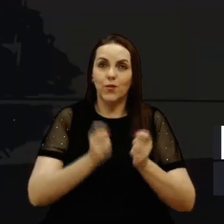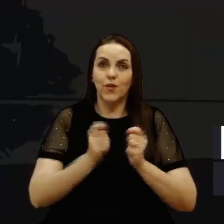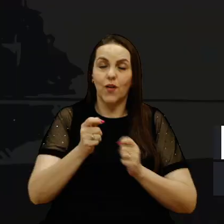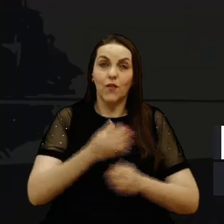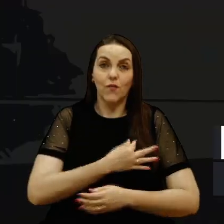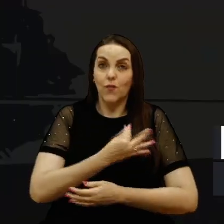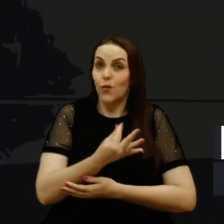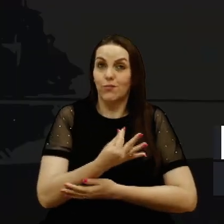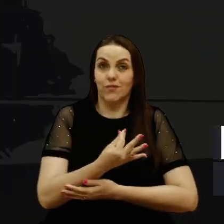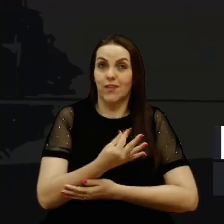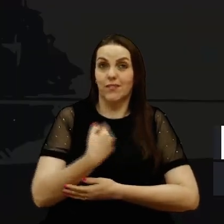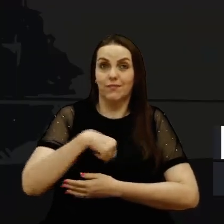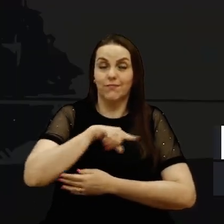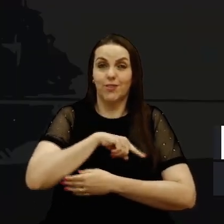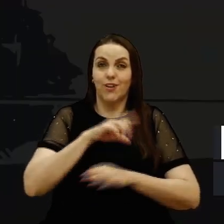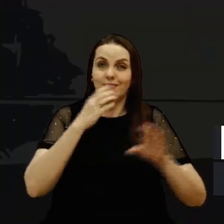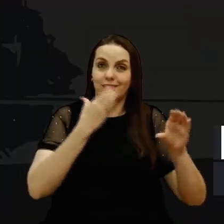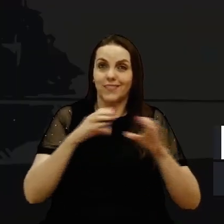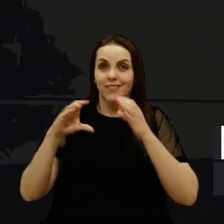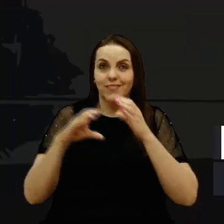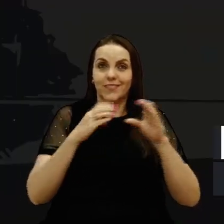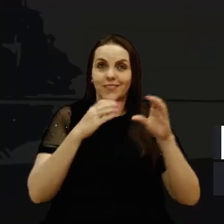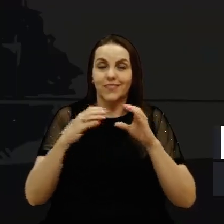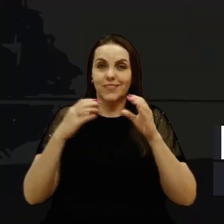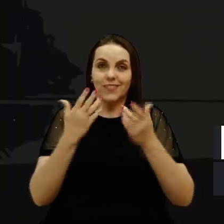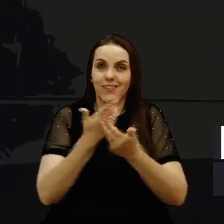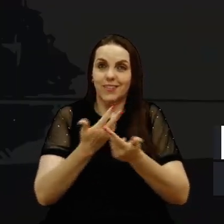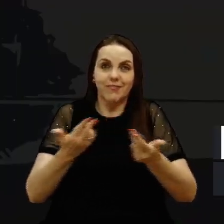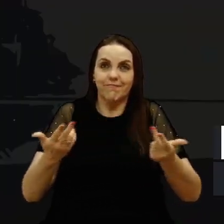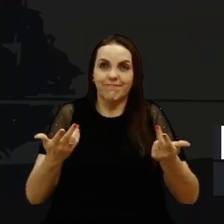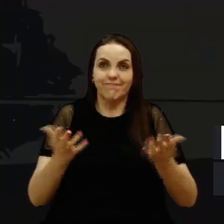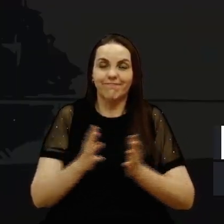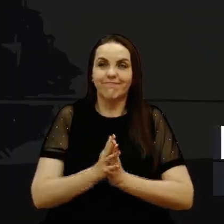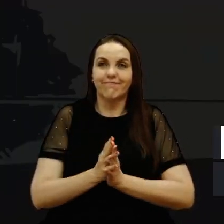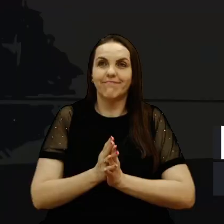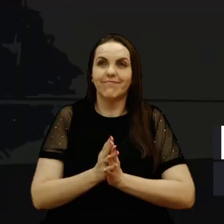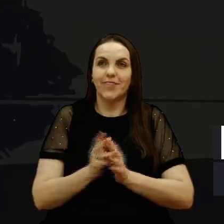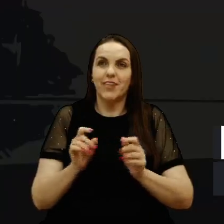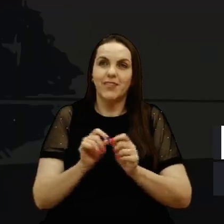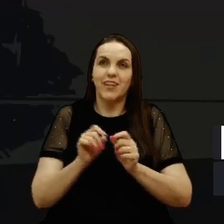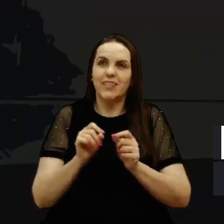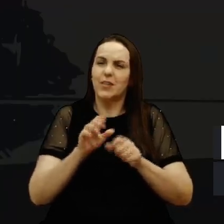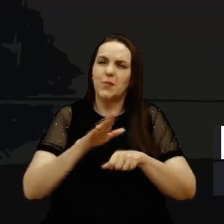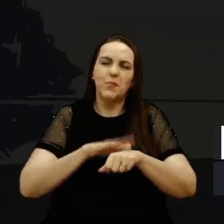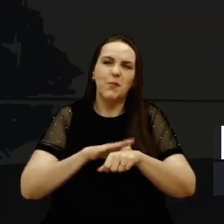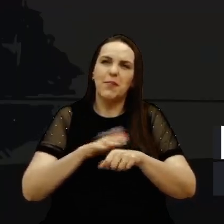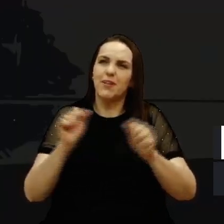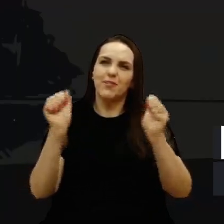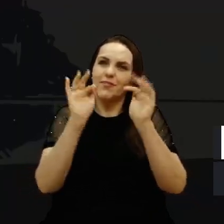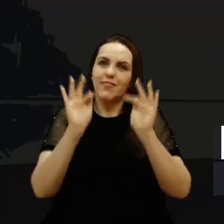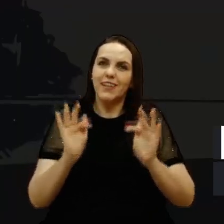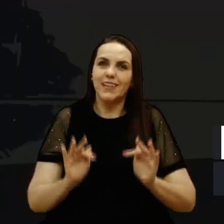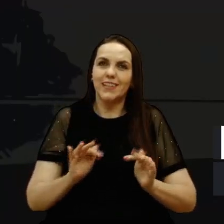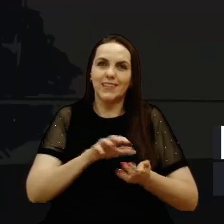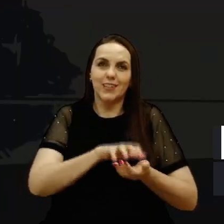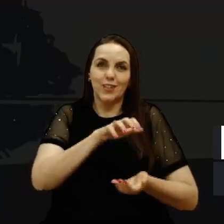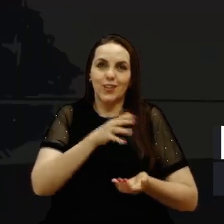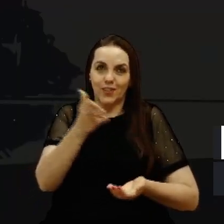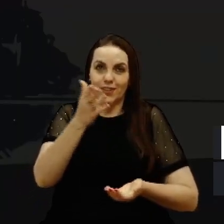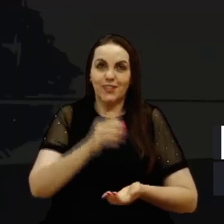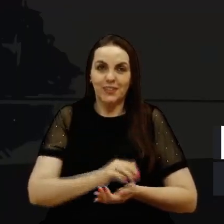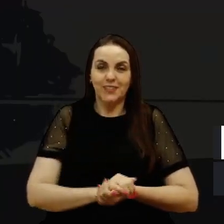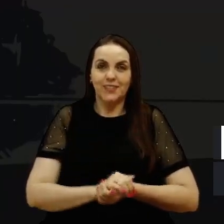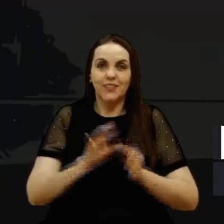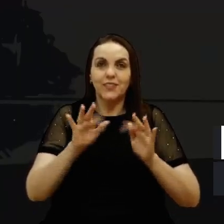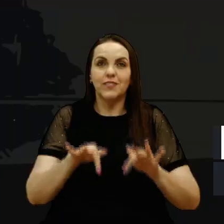lá cantando e fazendo um momento feliz dos idosos